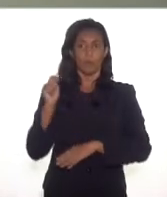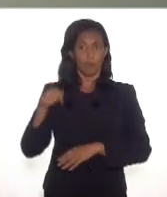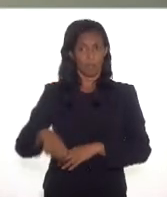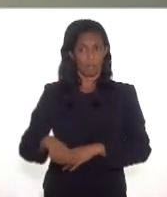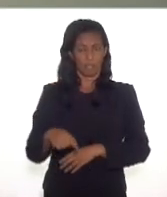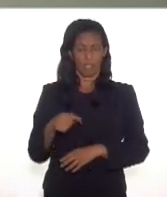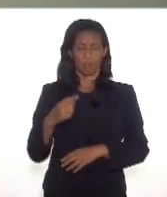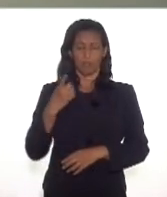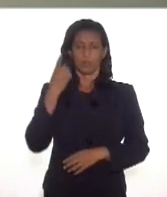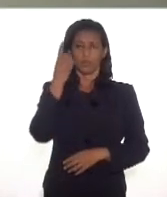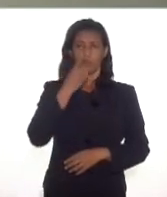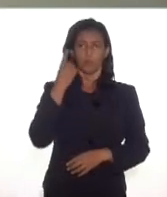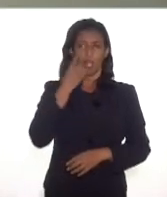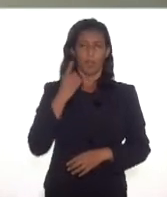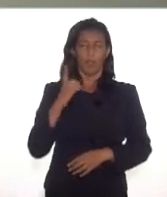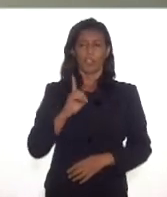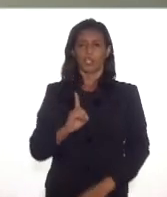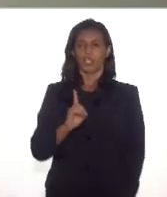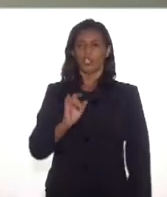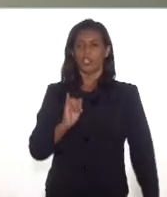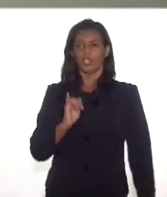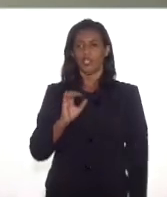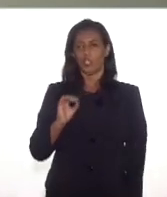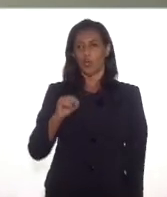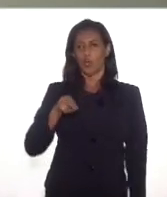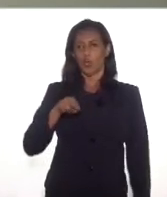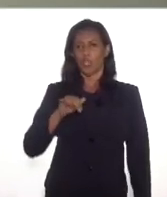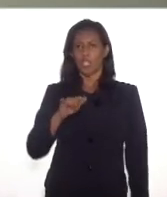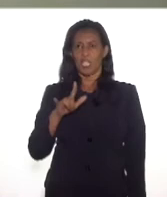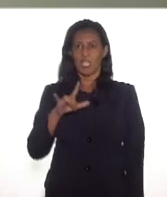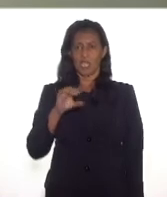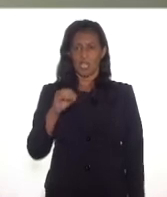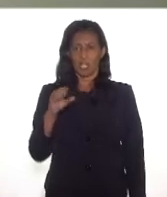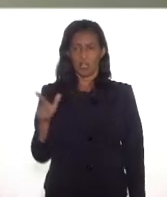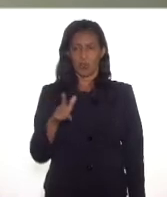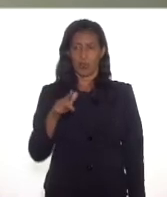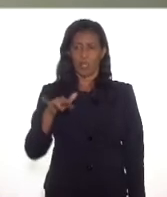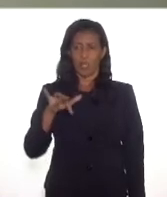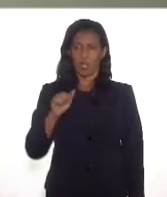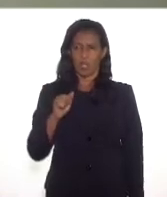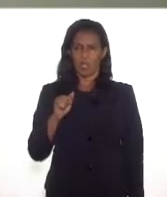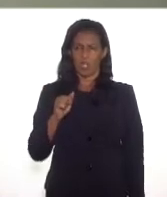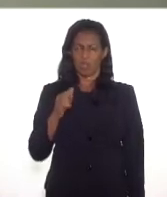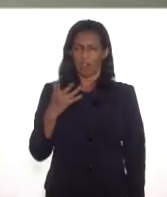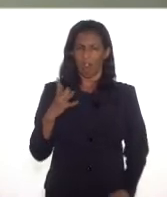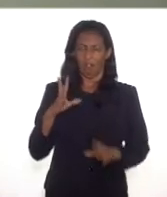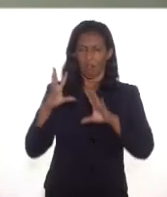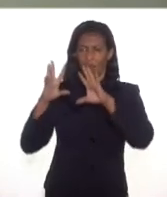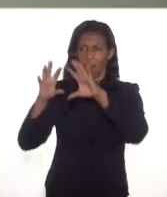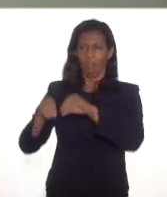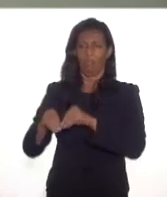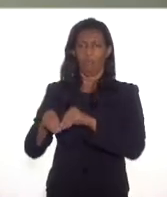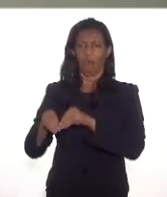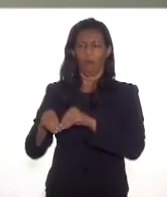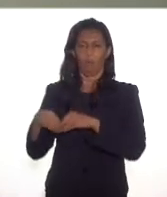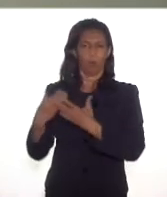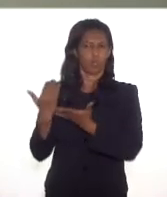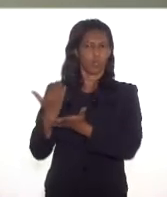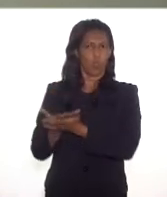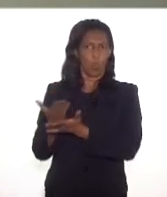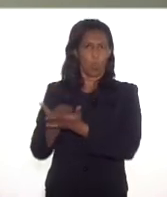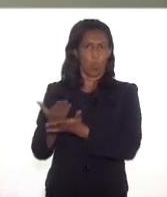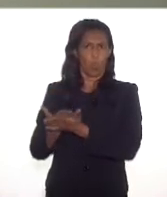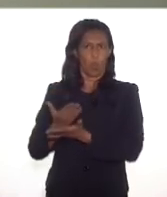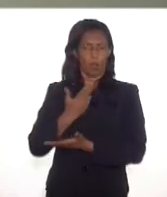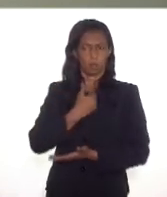do deputado Dionísio Lins, tombando uma escola pública que foi doada